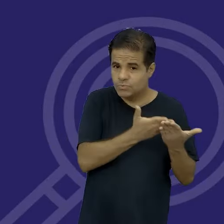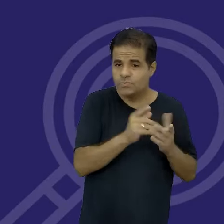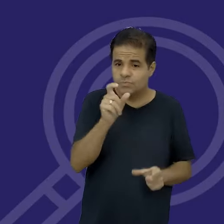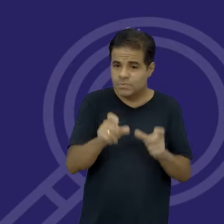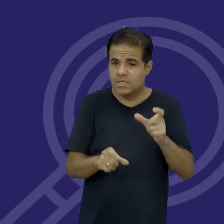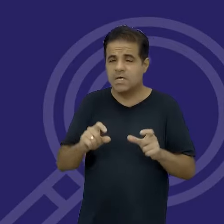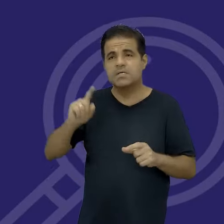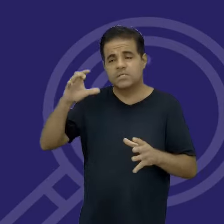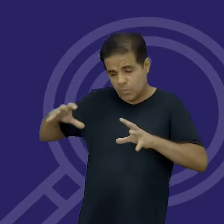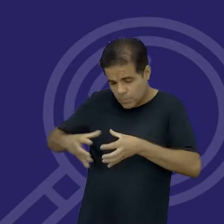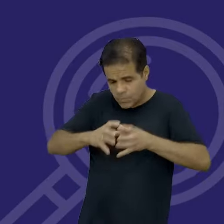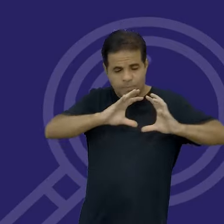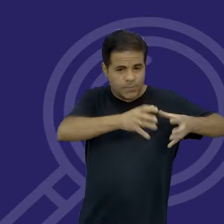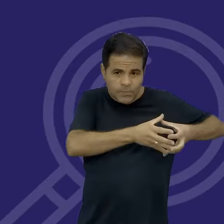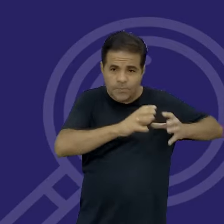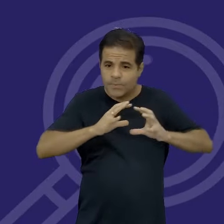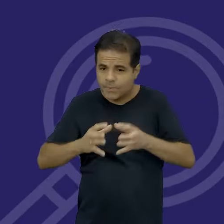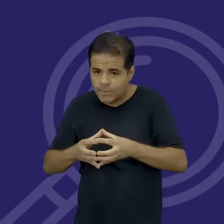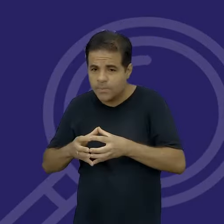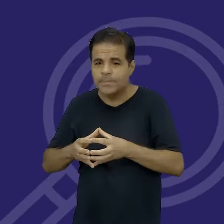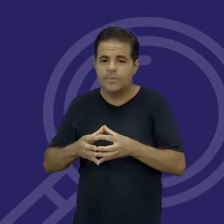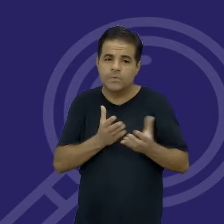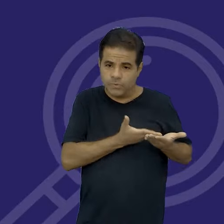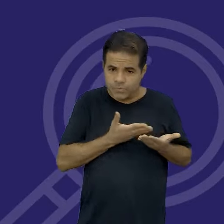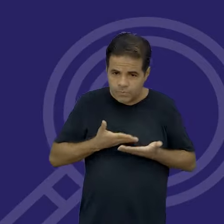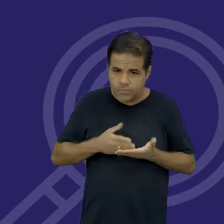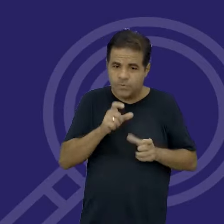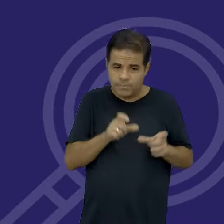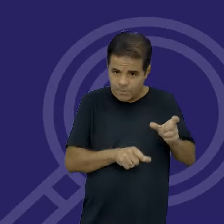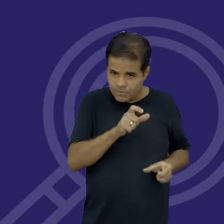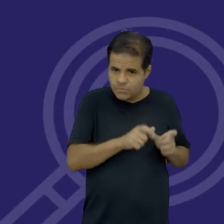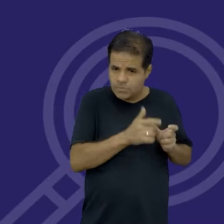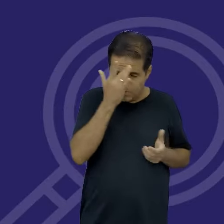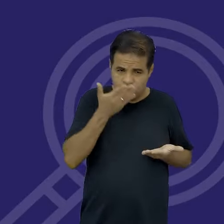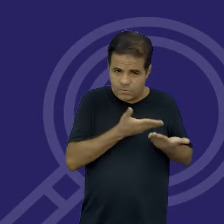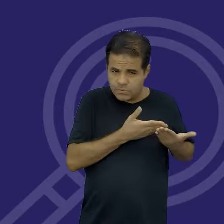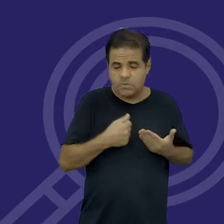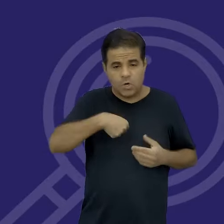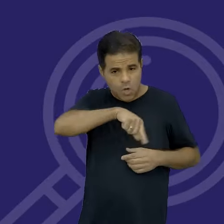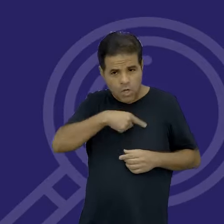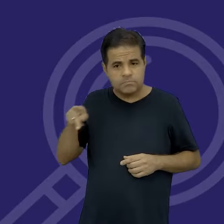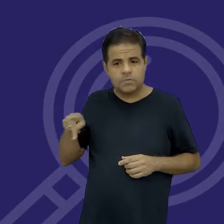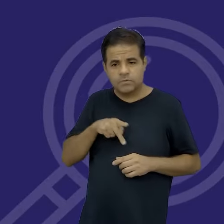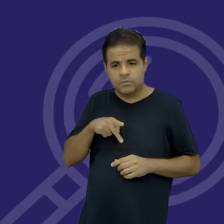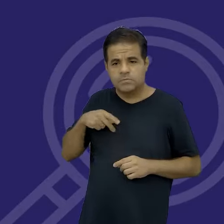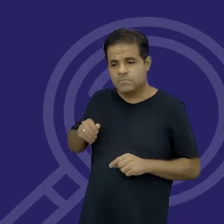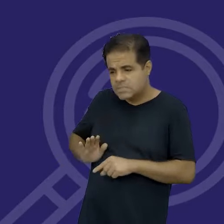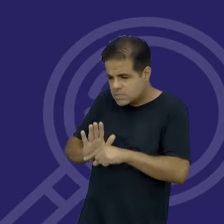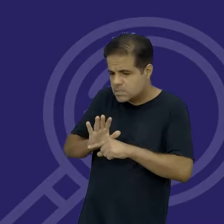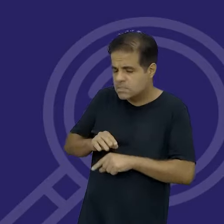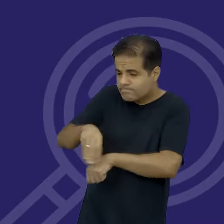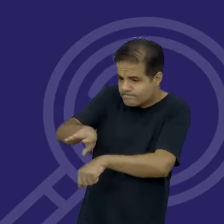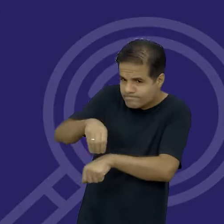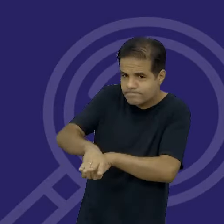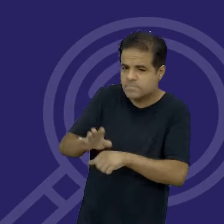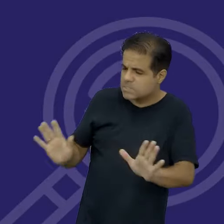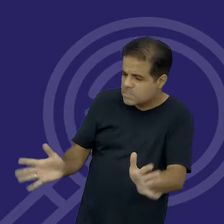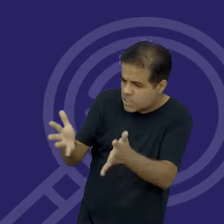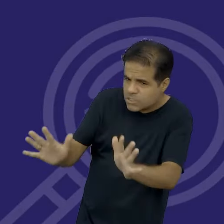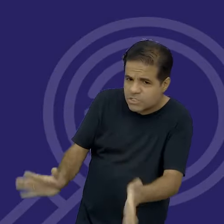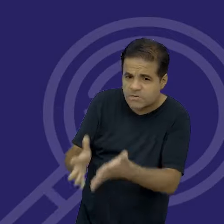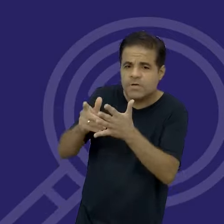estão em grupos, é necessário que nós possamos contribuir, né, de uma forma assim, incentivando, instigando esses